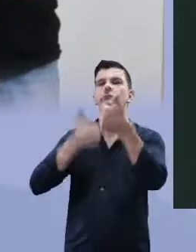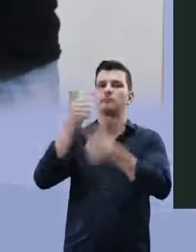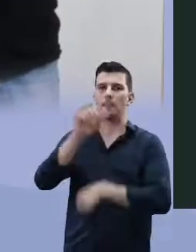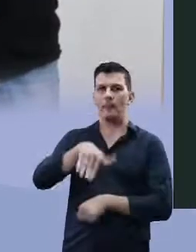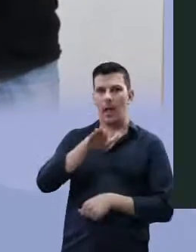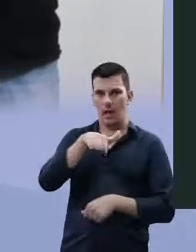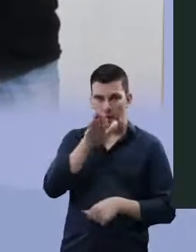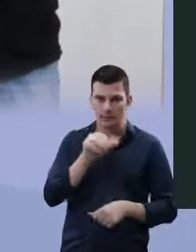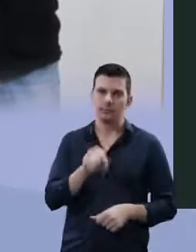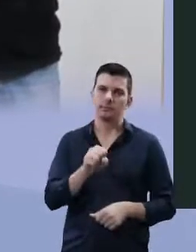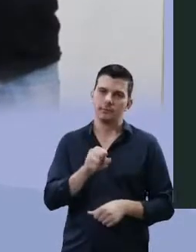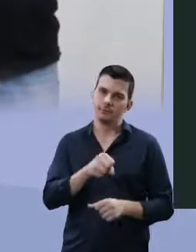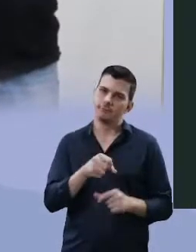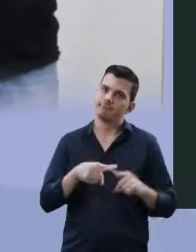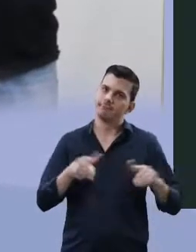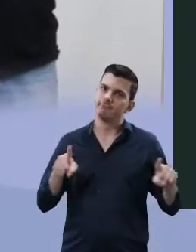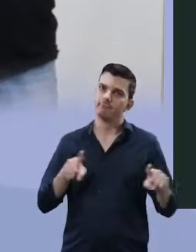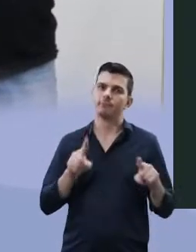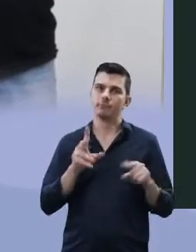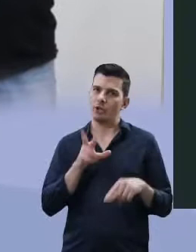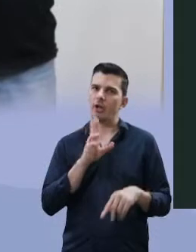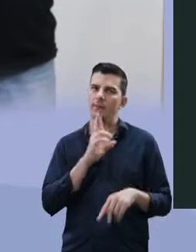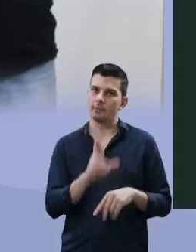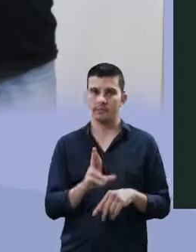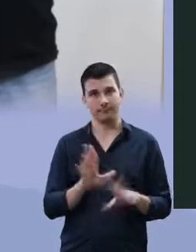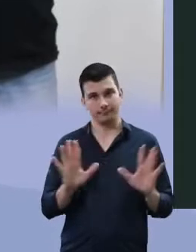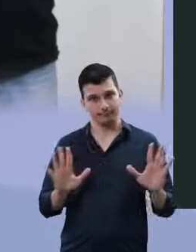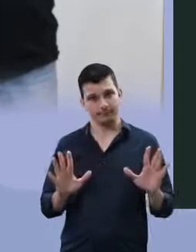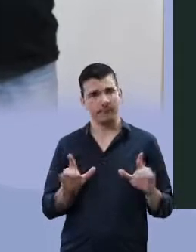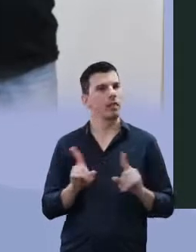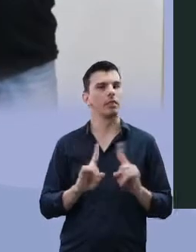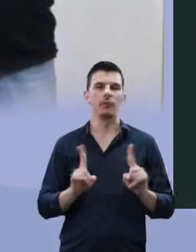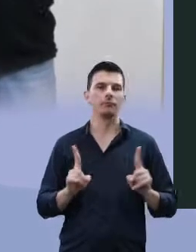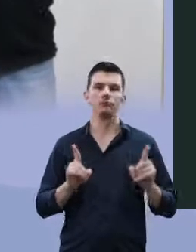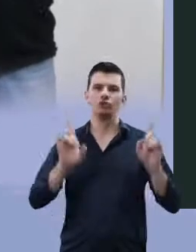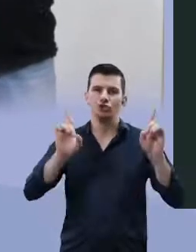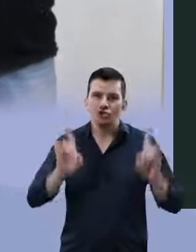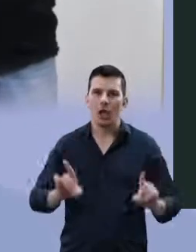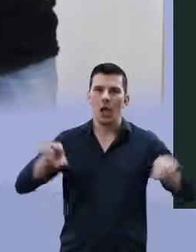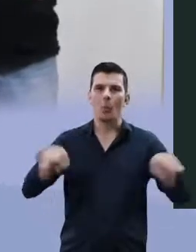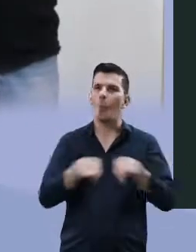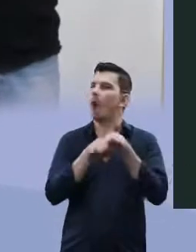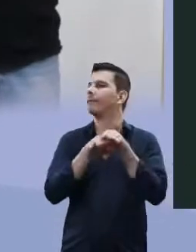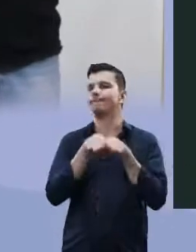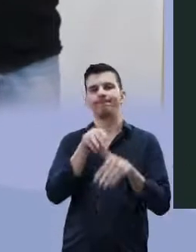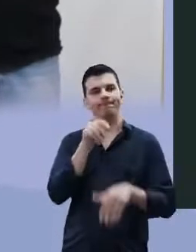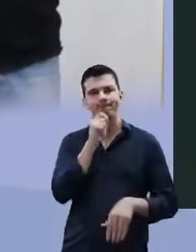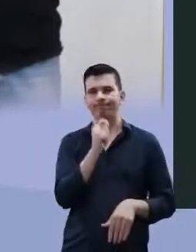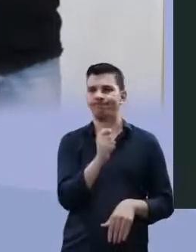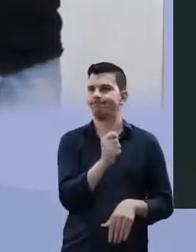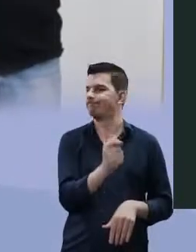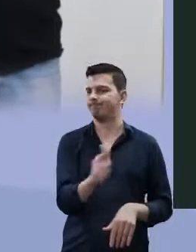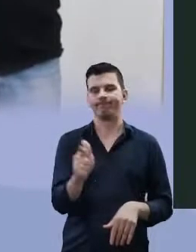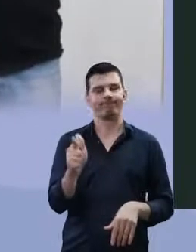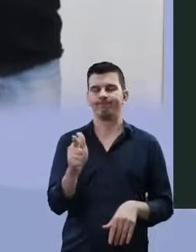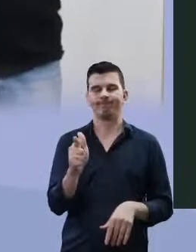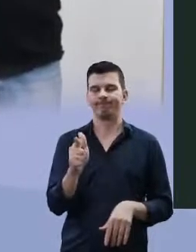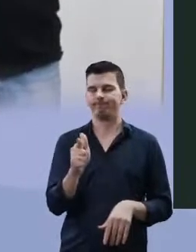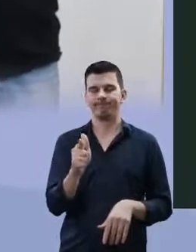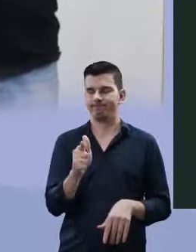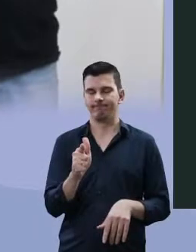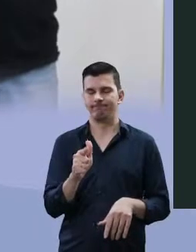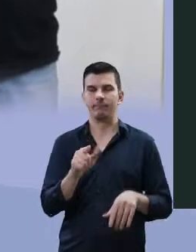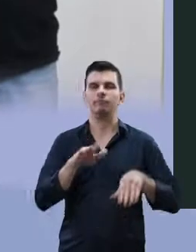coisa a melhorar, tá? Mas, então, já estou dando a resposta, não. Né? Então, ainda há